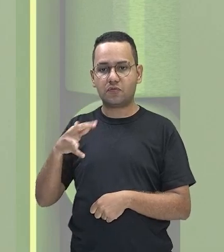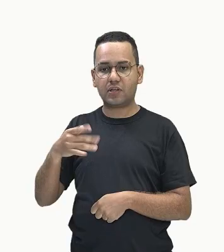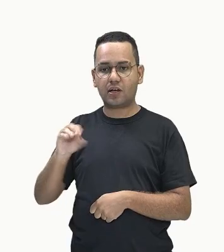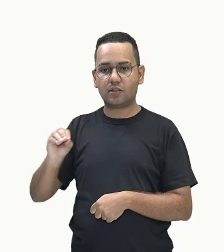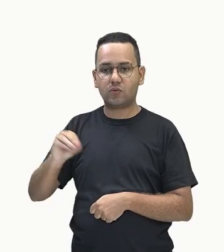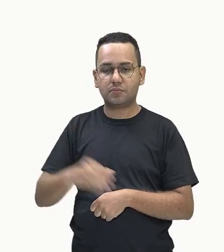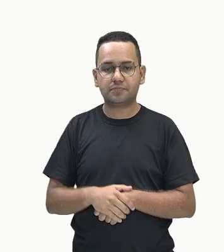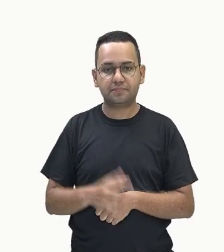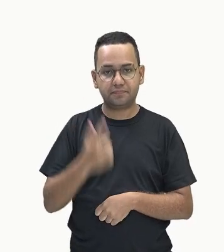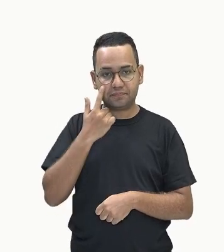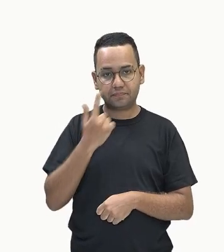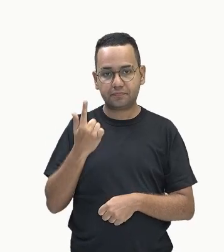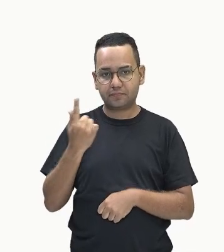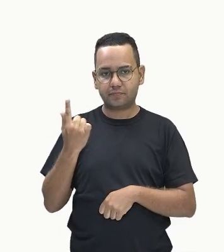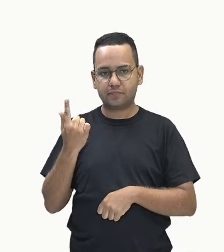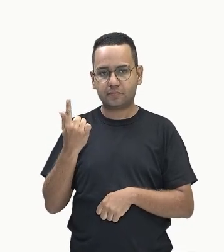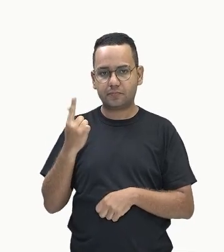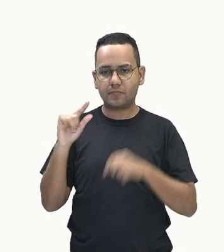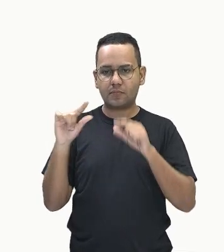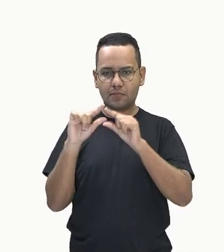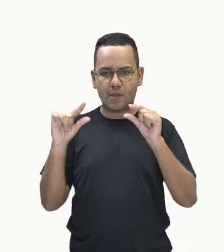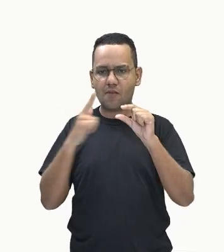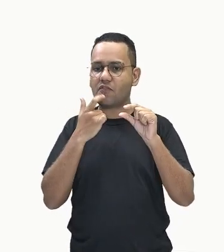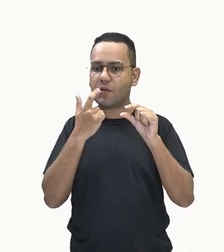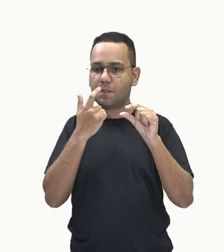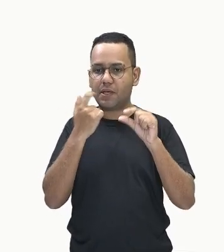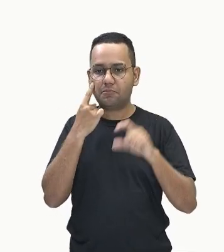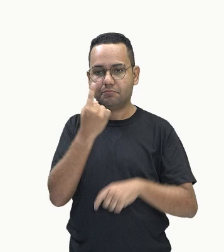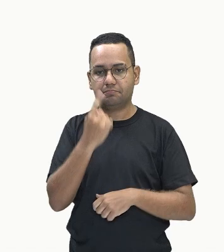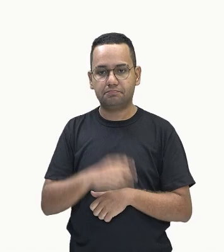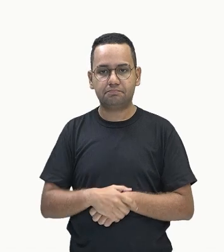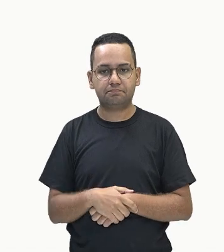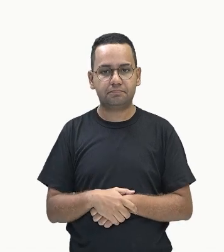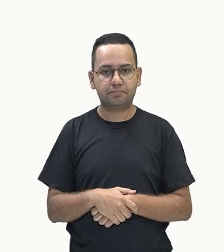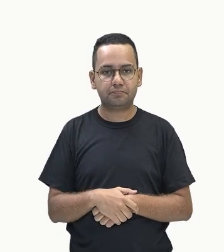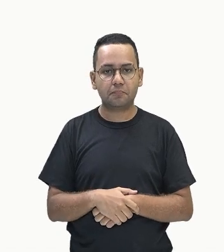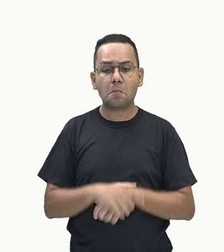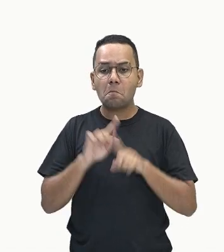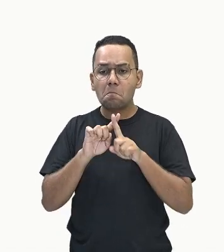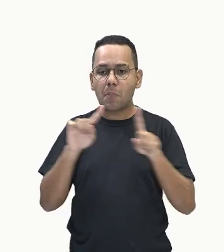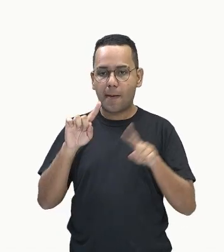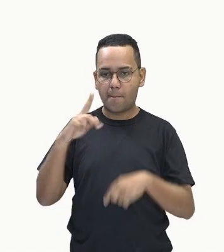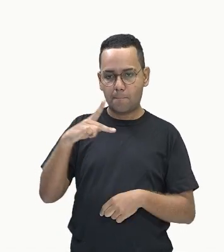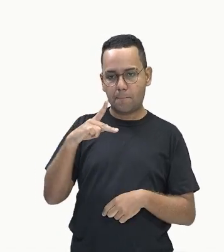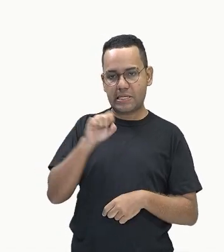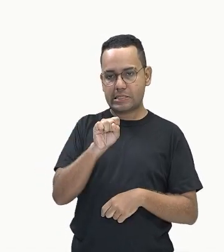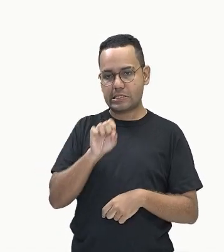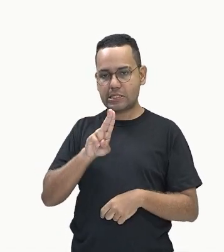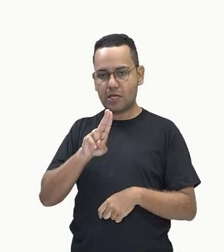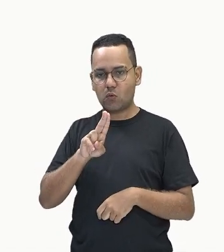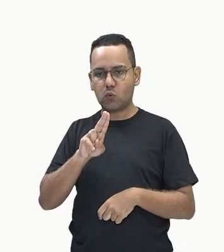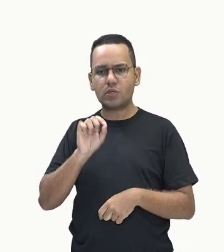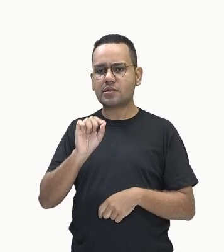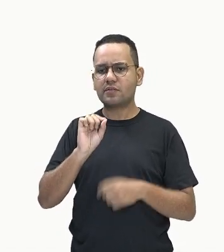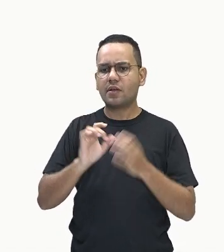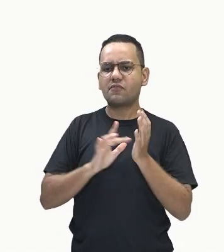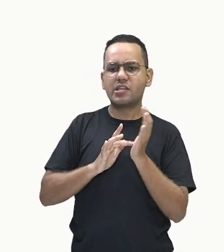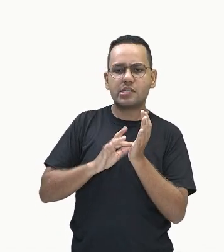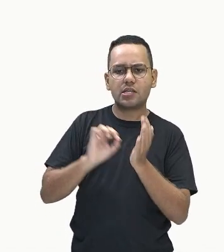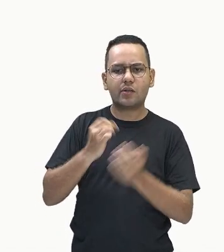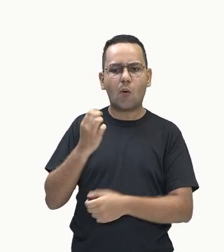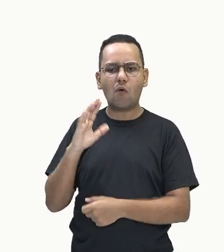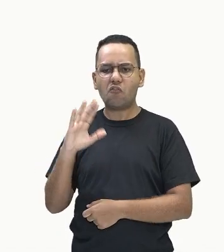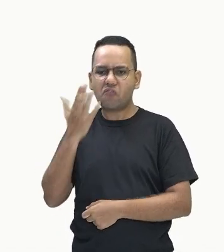momento. Percebam só, o início da palavra pseudo, ela significa falso. Então ele parece